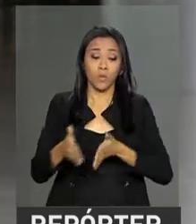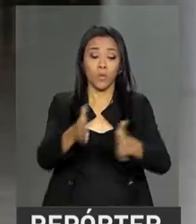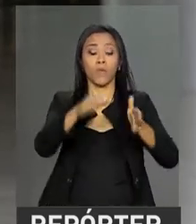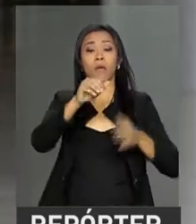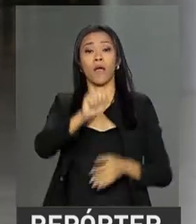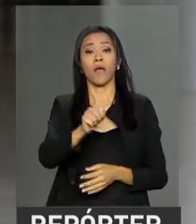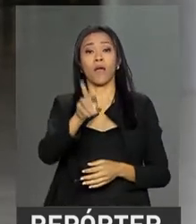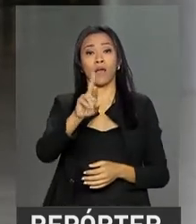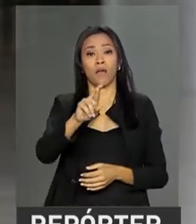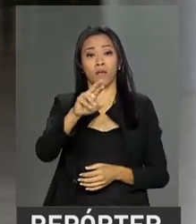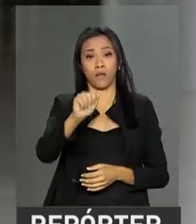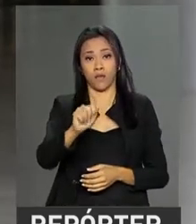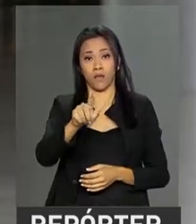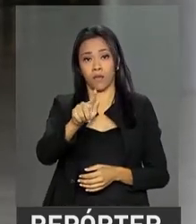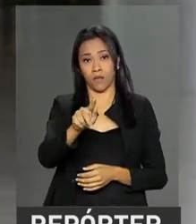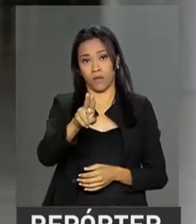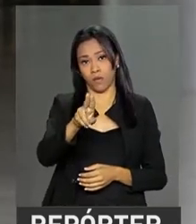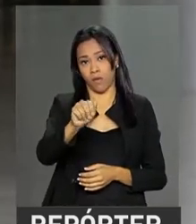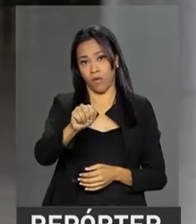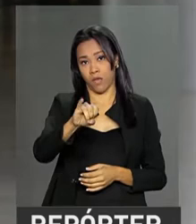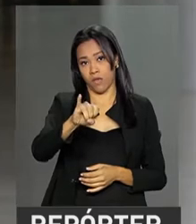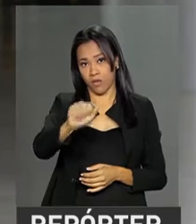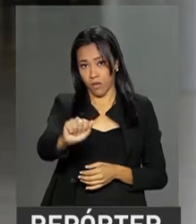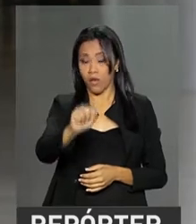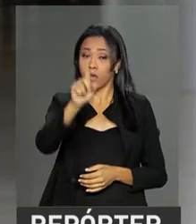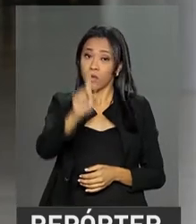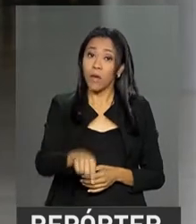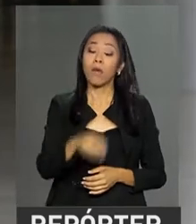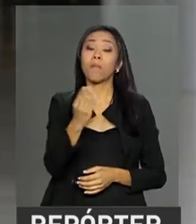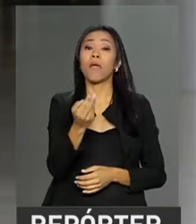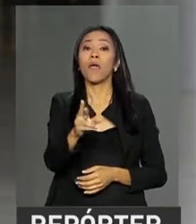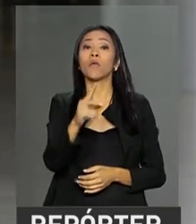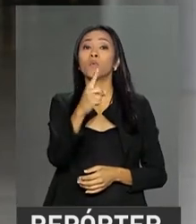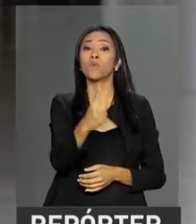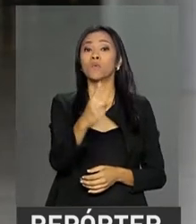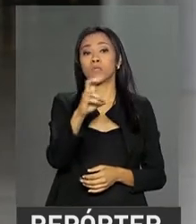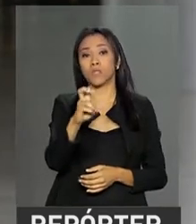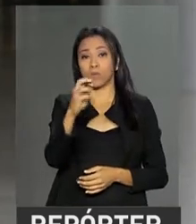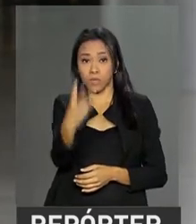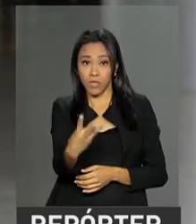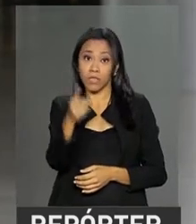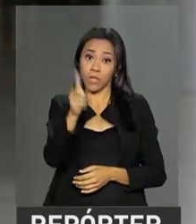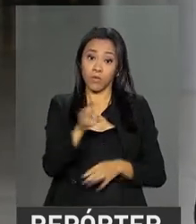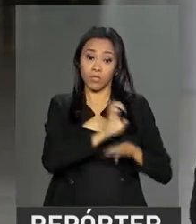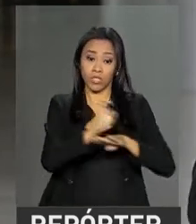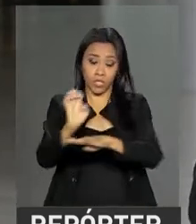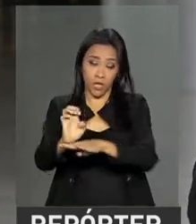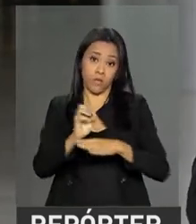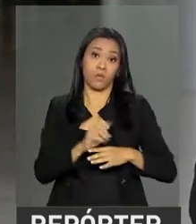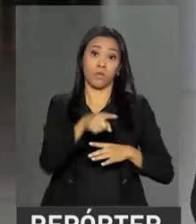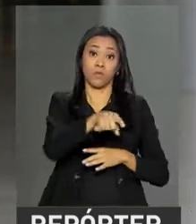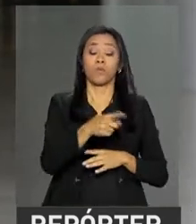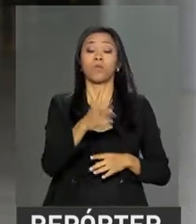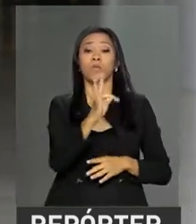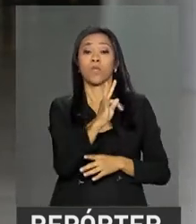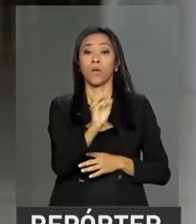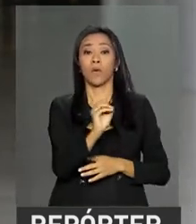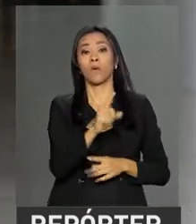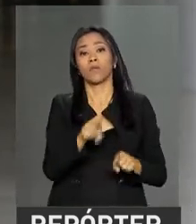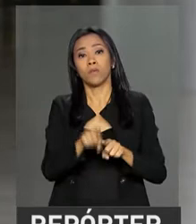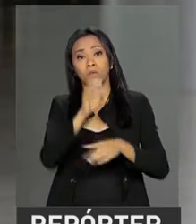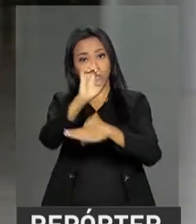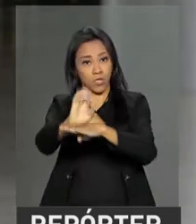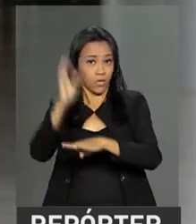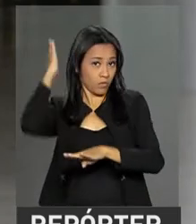br 153 que vai ligar os estados do tocantins e do pará essa depois o presidente michel temer